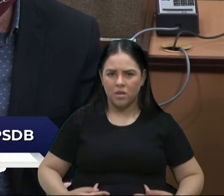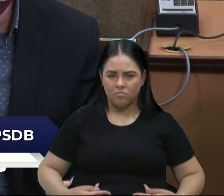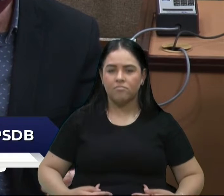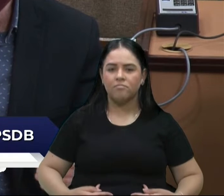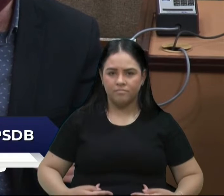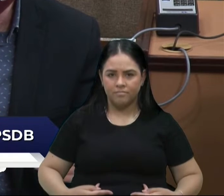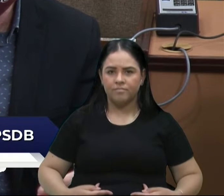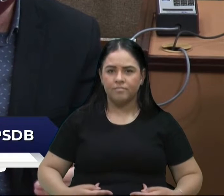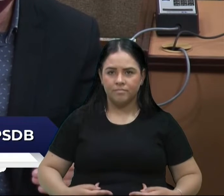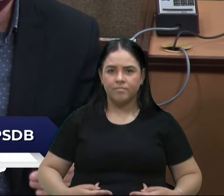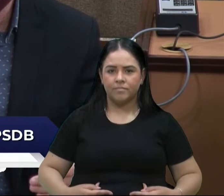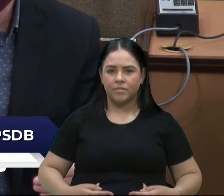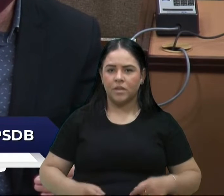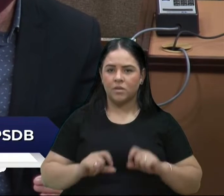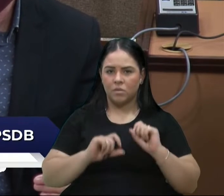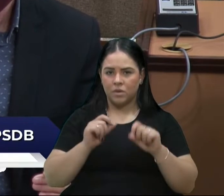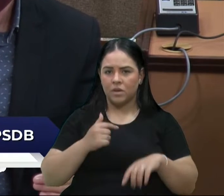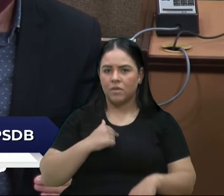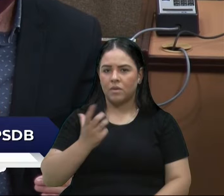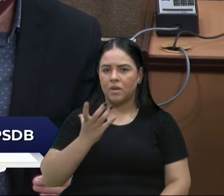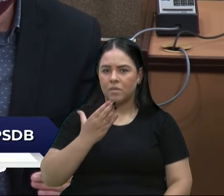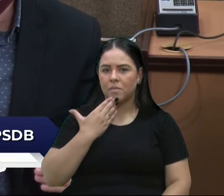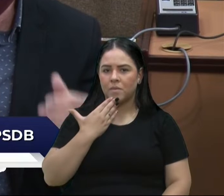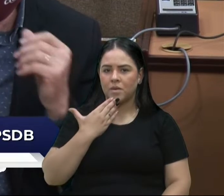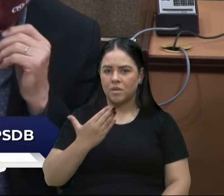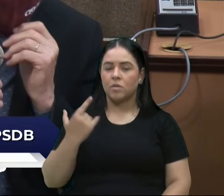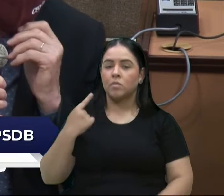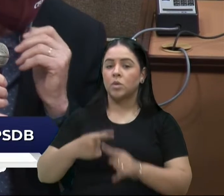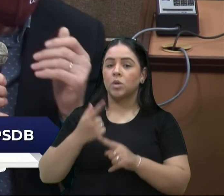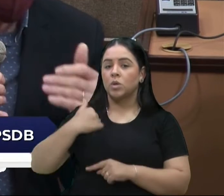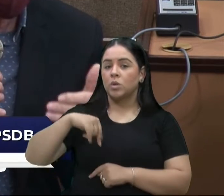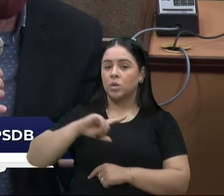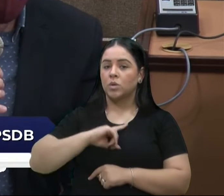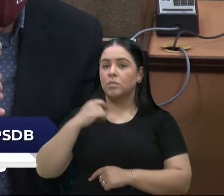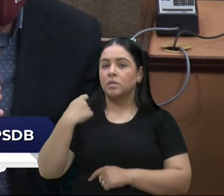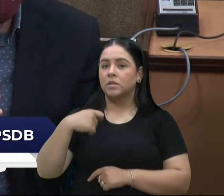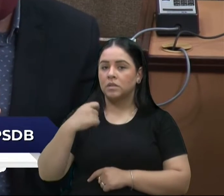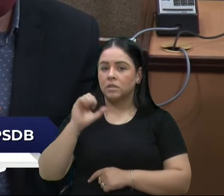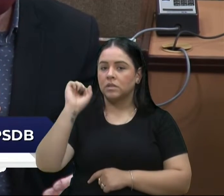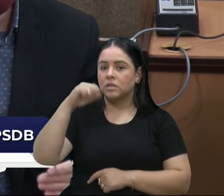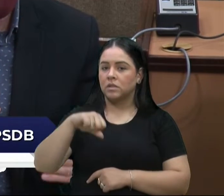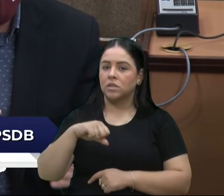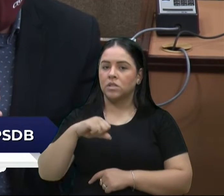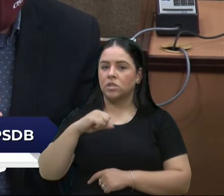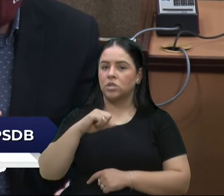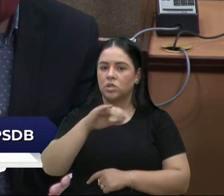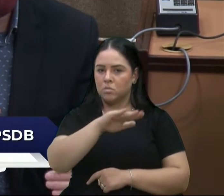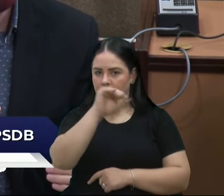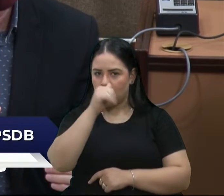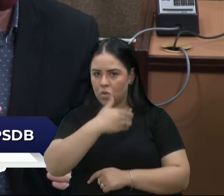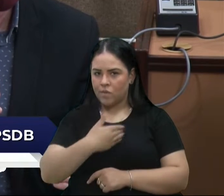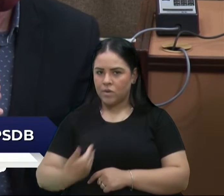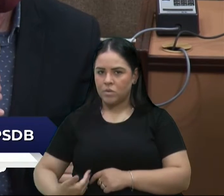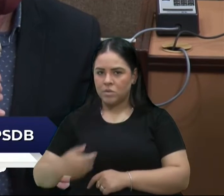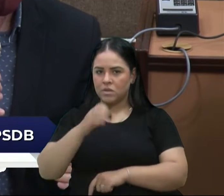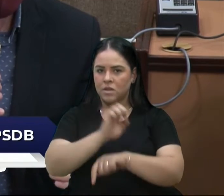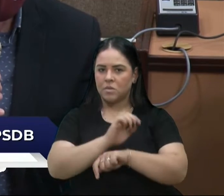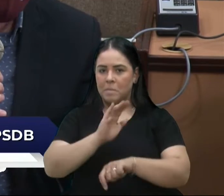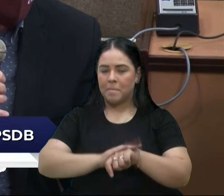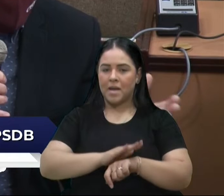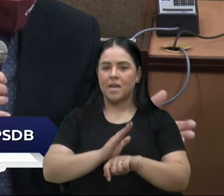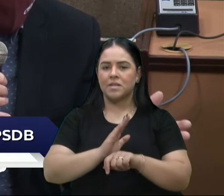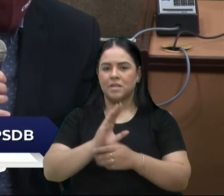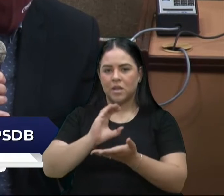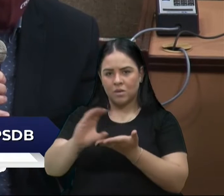é isso, esse apelo que eu quero fazer, porque precisamos sim convocar o governo do Estado que invista mais em saúde. Eu